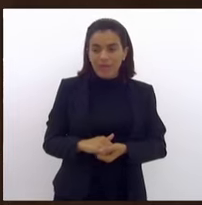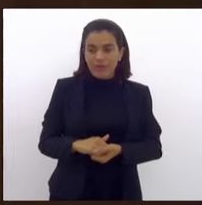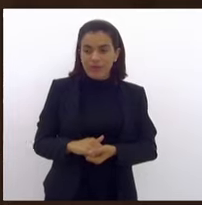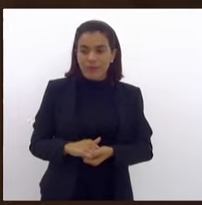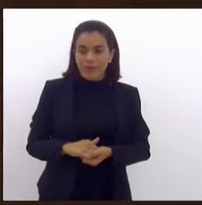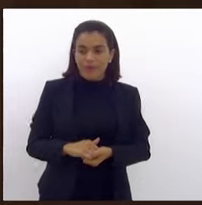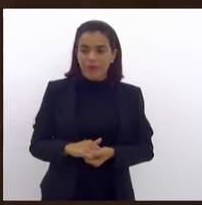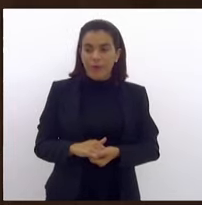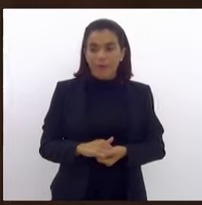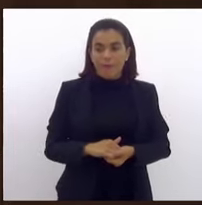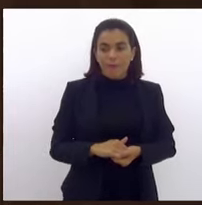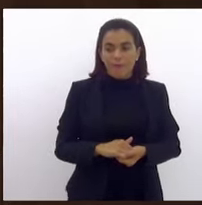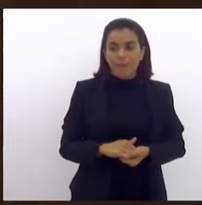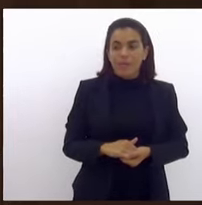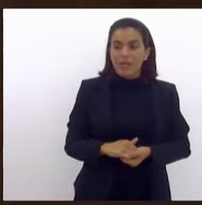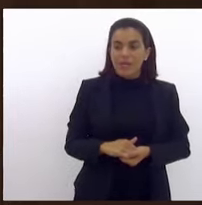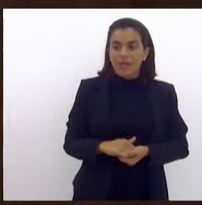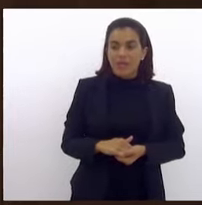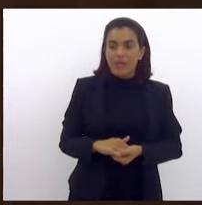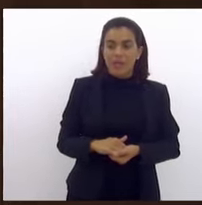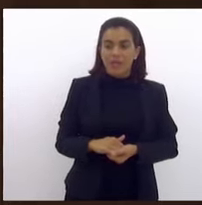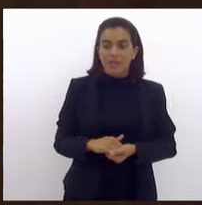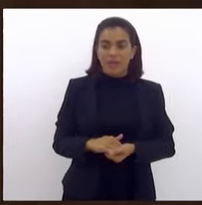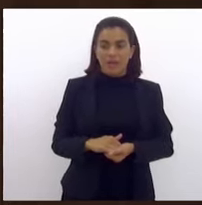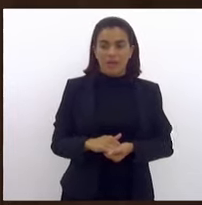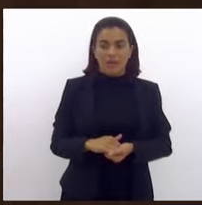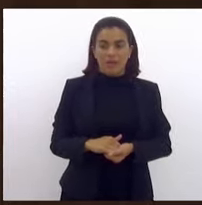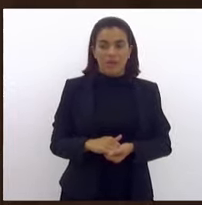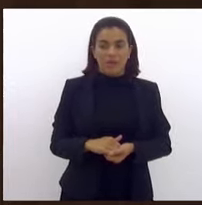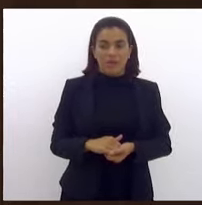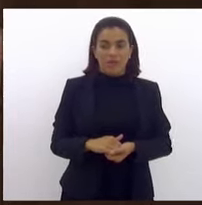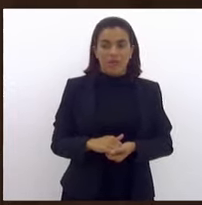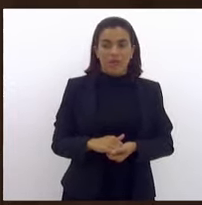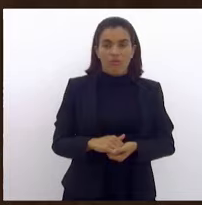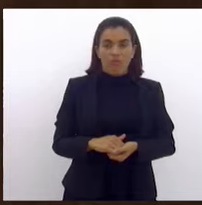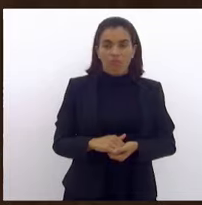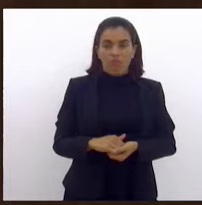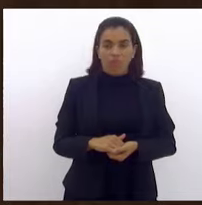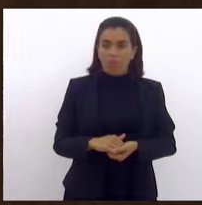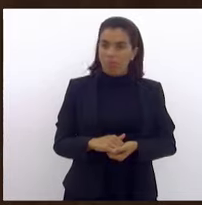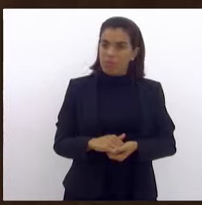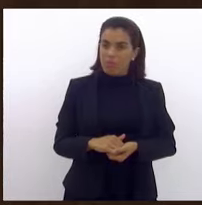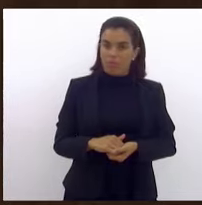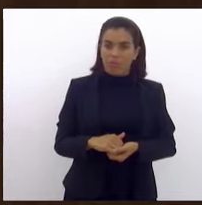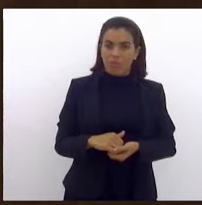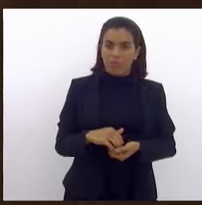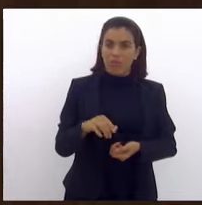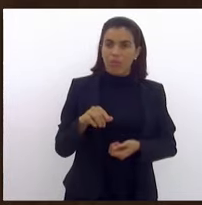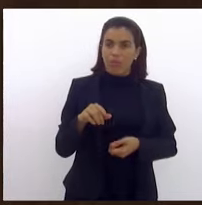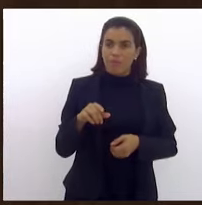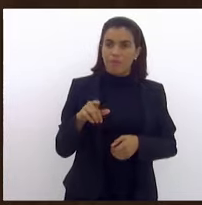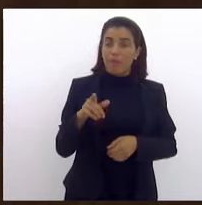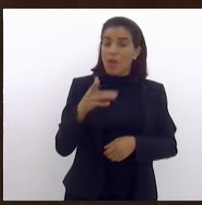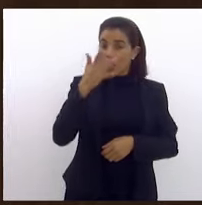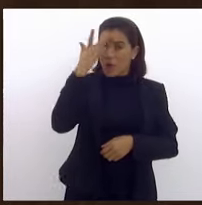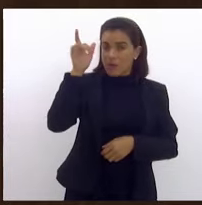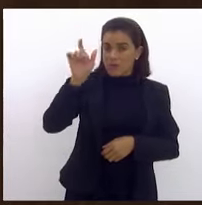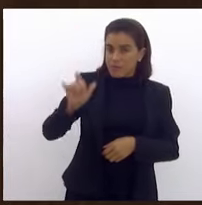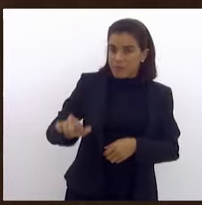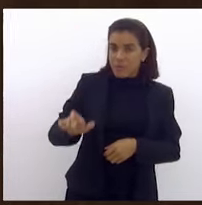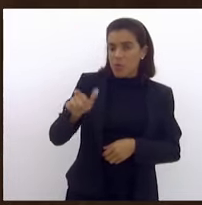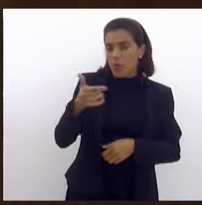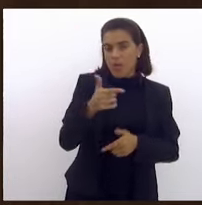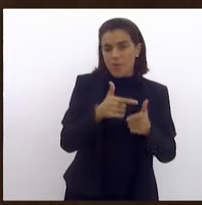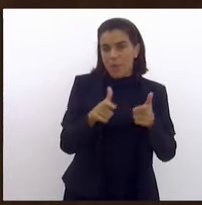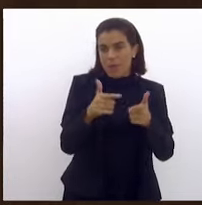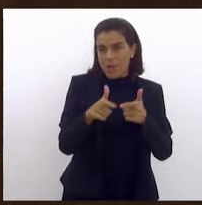Né? Porque né, ainda tem isso, né? E privilegia lá a comissão de frente dele de rapazes, que não tem o menor problema,